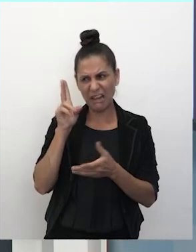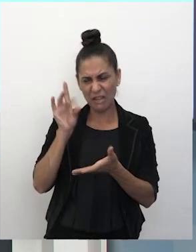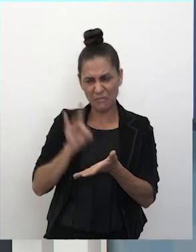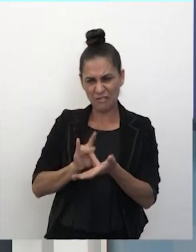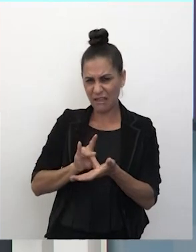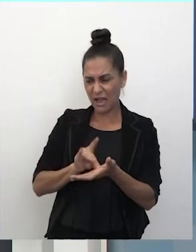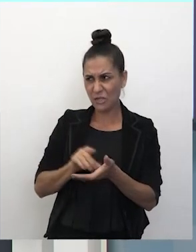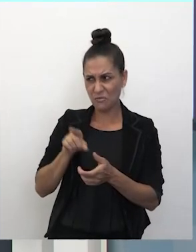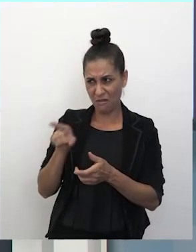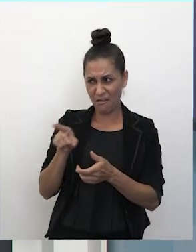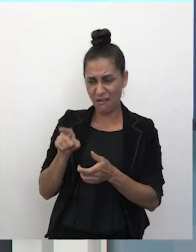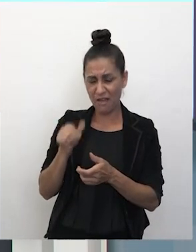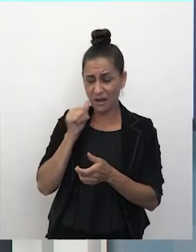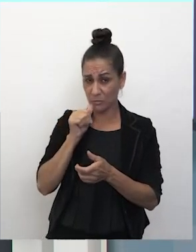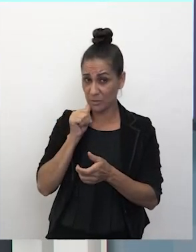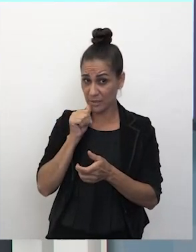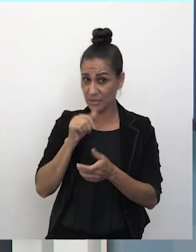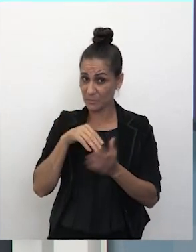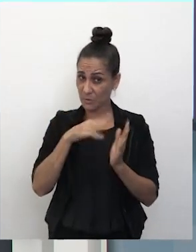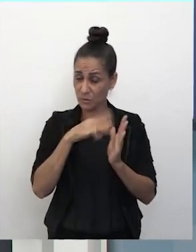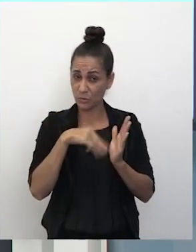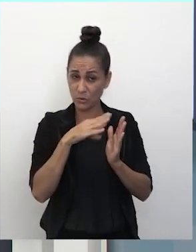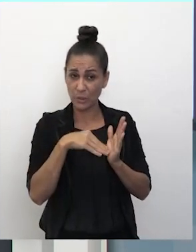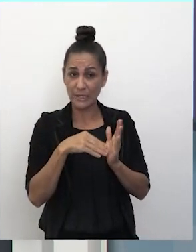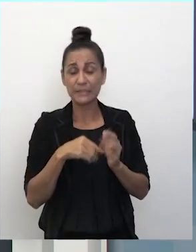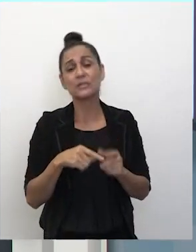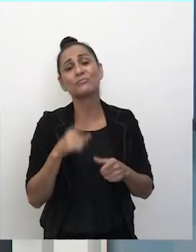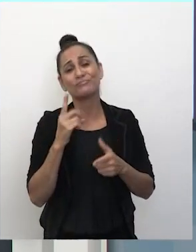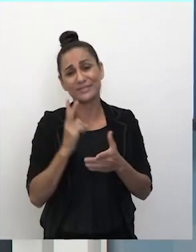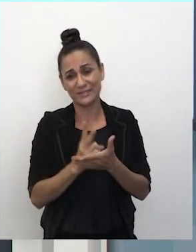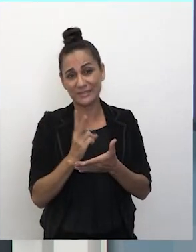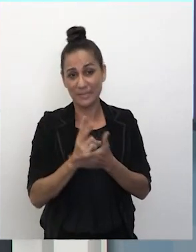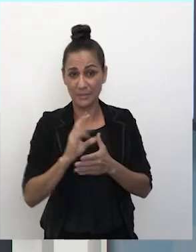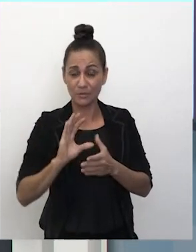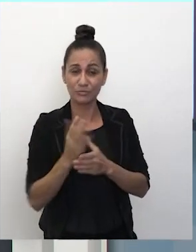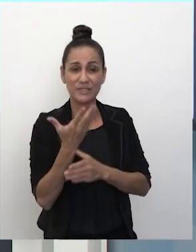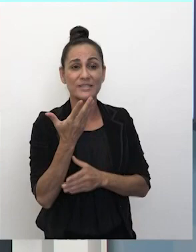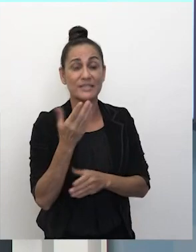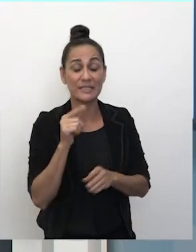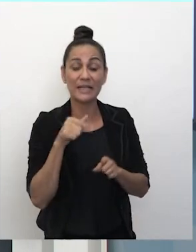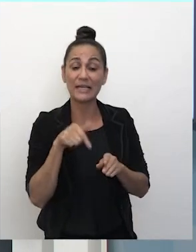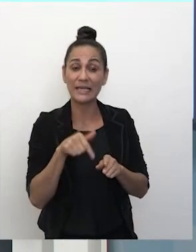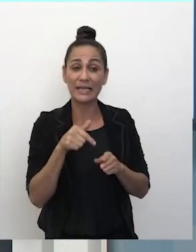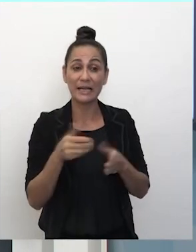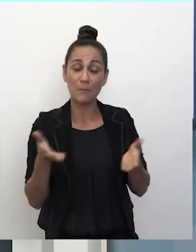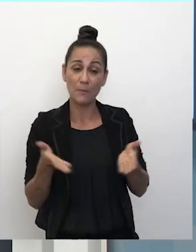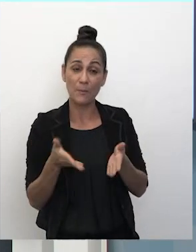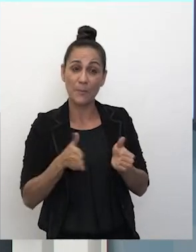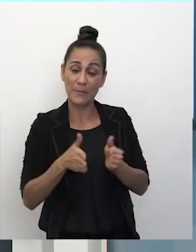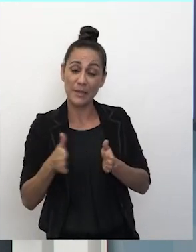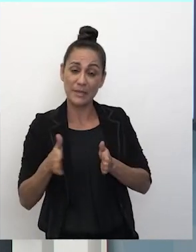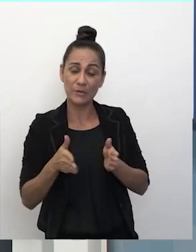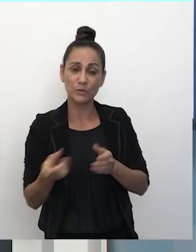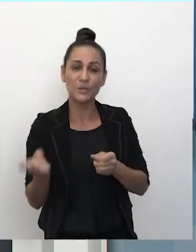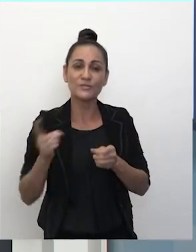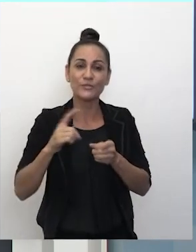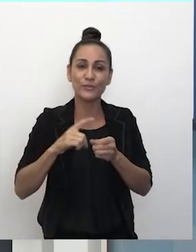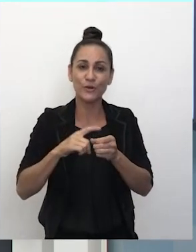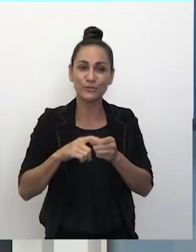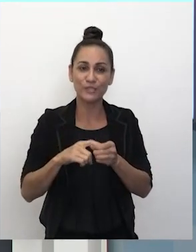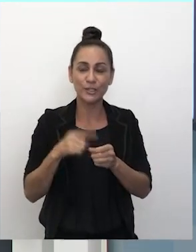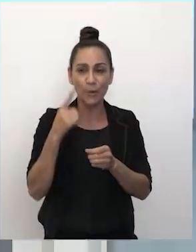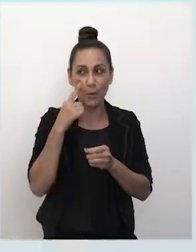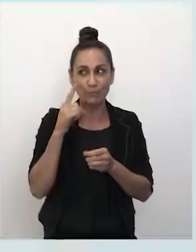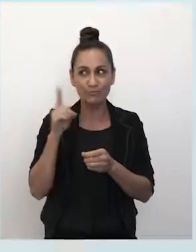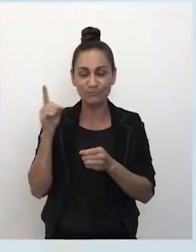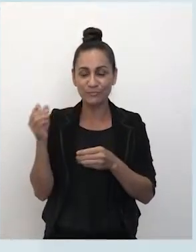fez a obra, né? Então, ela passou por essa situação mais de uma vez, infelizmente, naquele momento. Mas voltando à obra, que eu vou pedir para devolver